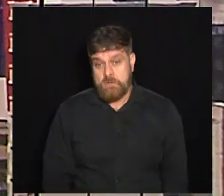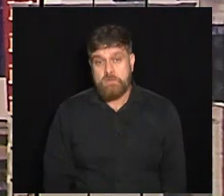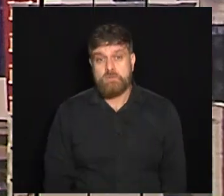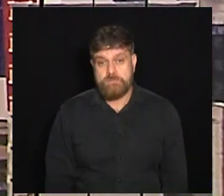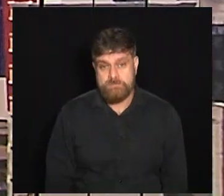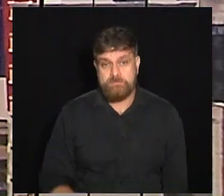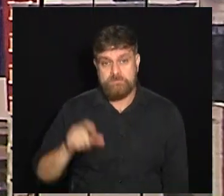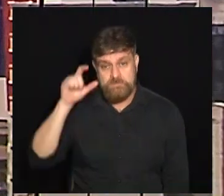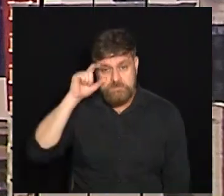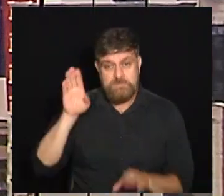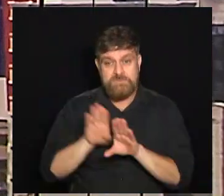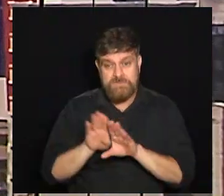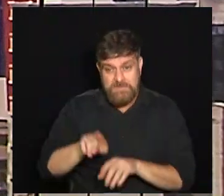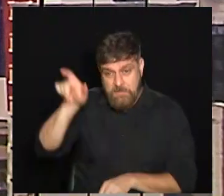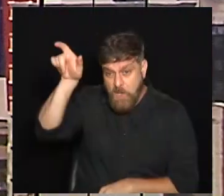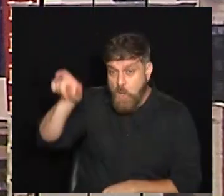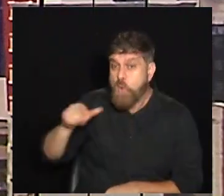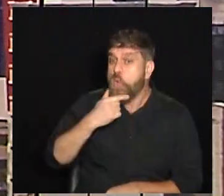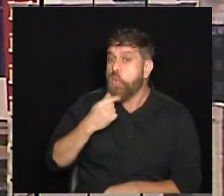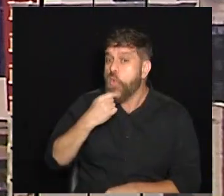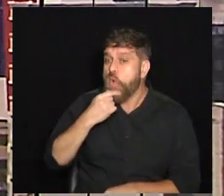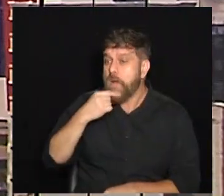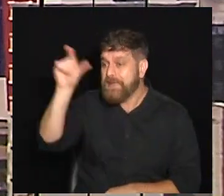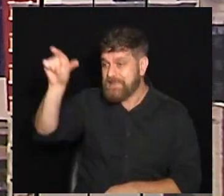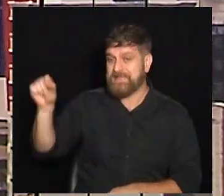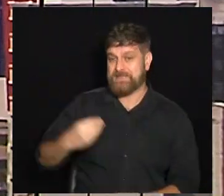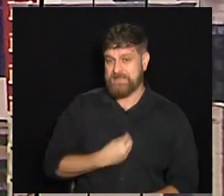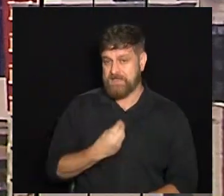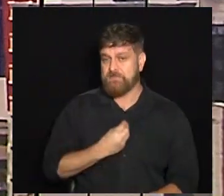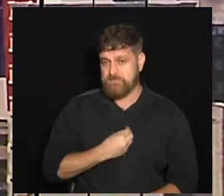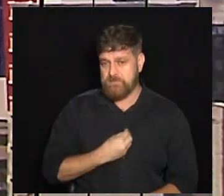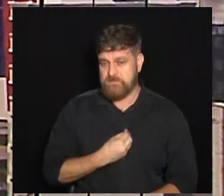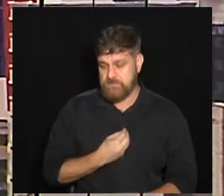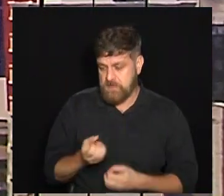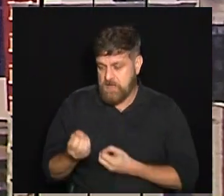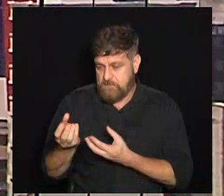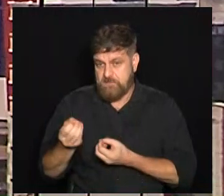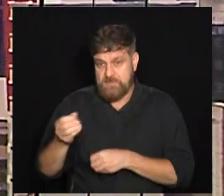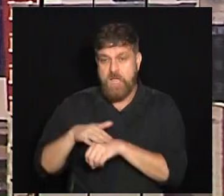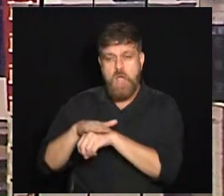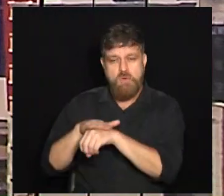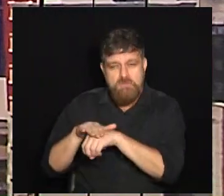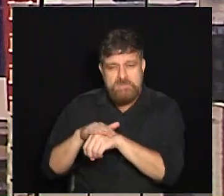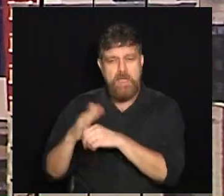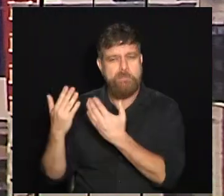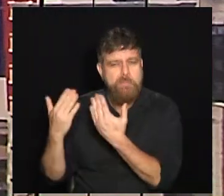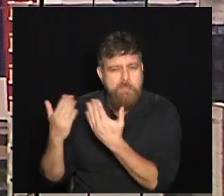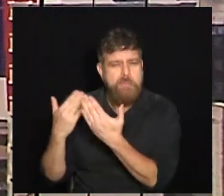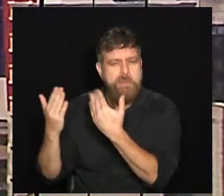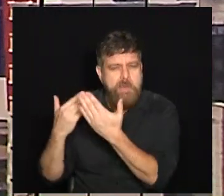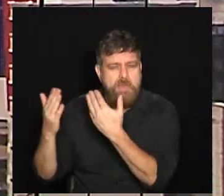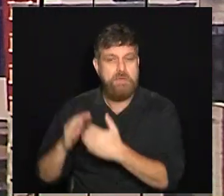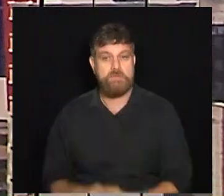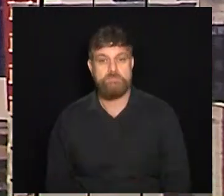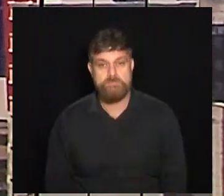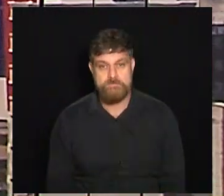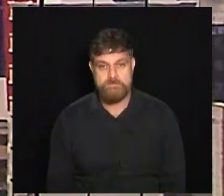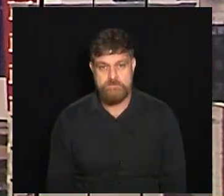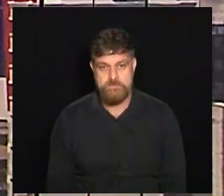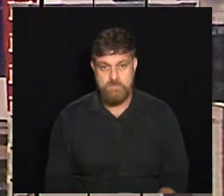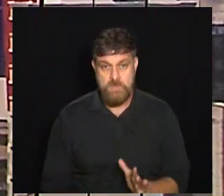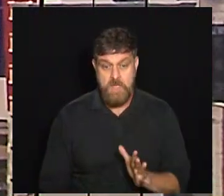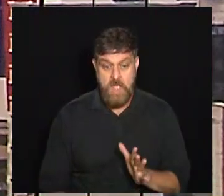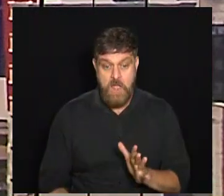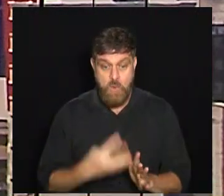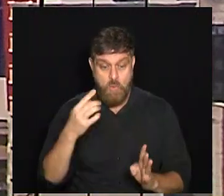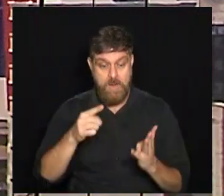ao Francisco, diretamente da Itália, pela disponibilidade em conversar com a nossa equipe. O quarto caso